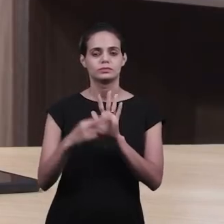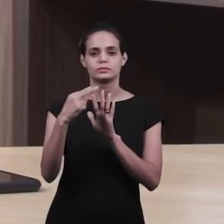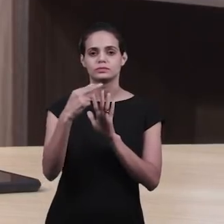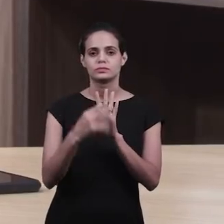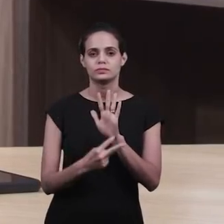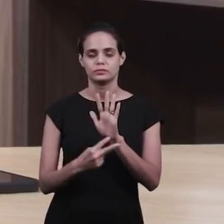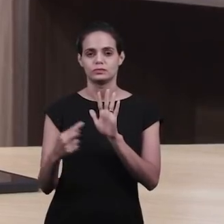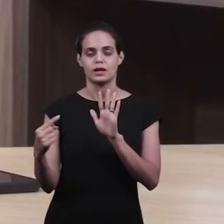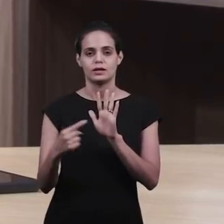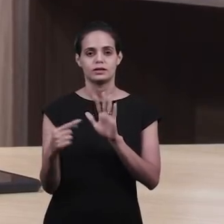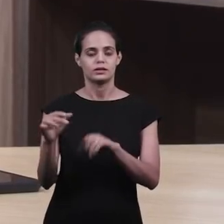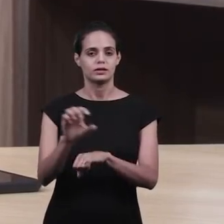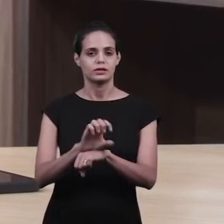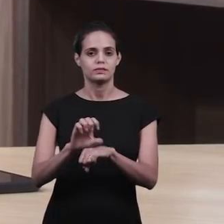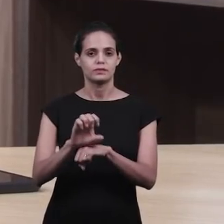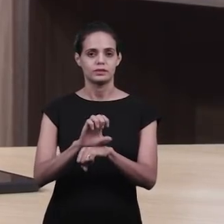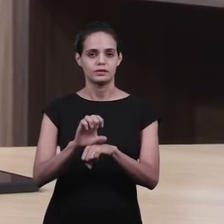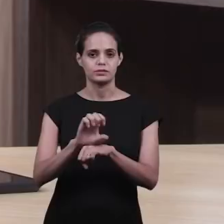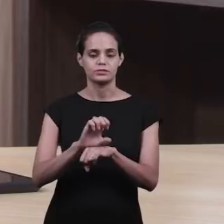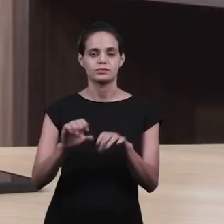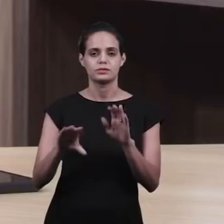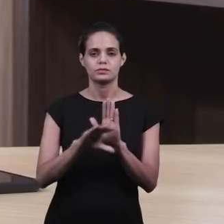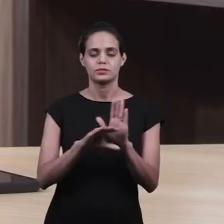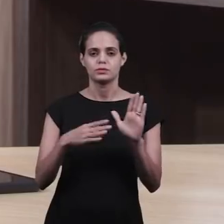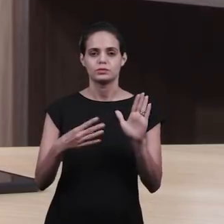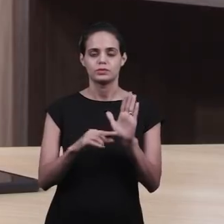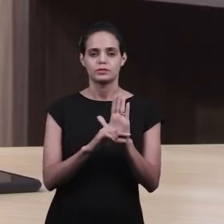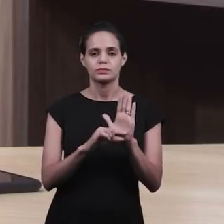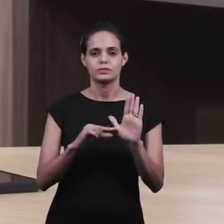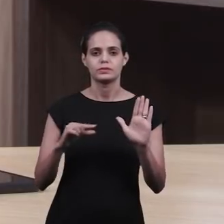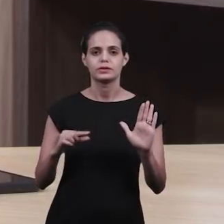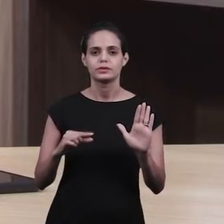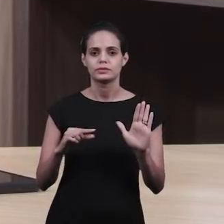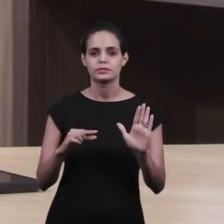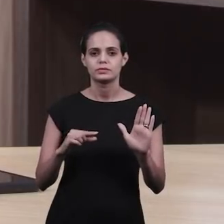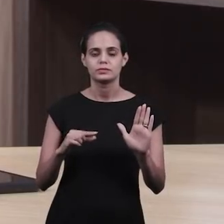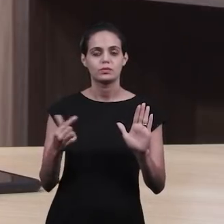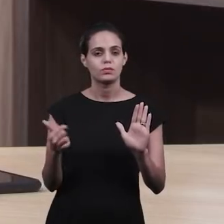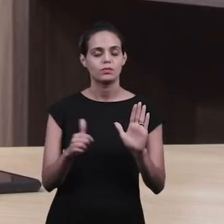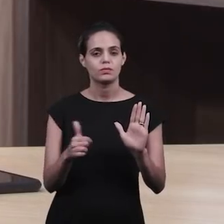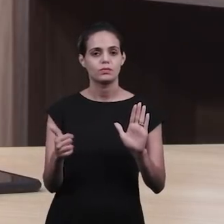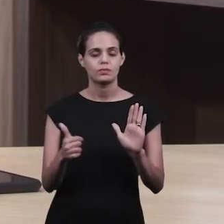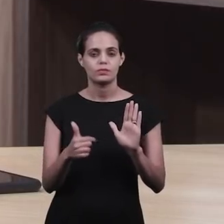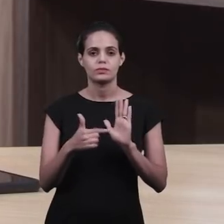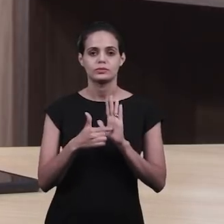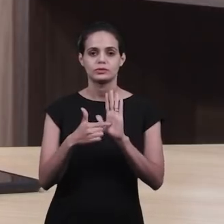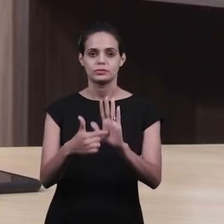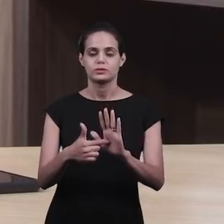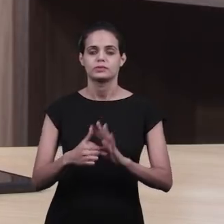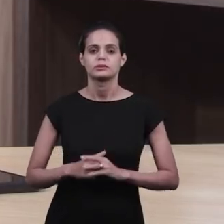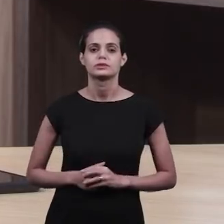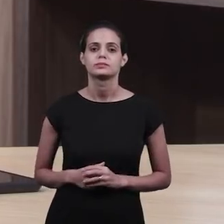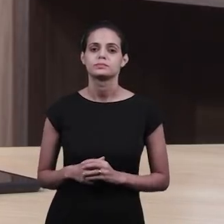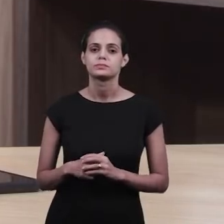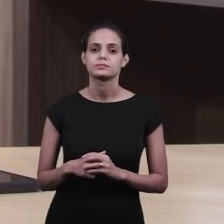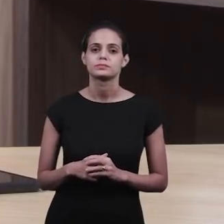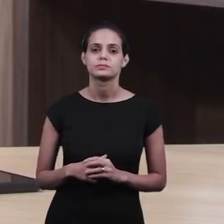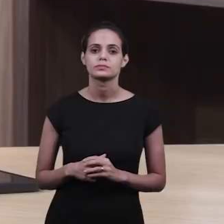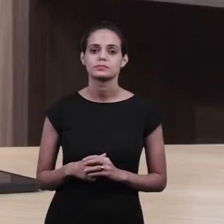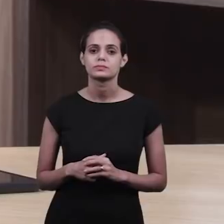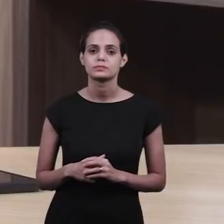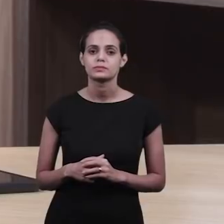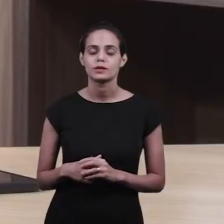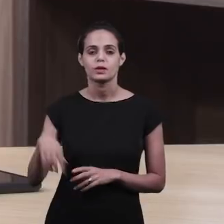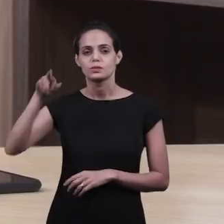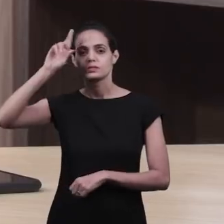na carta aos Efésios, no capítulo 4, e o verso é o verso de número 11, e que diz assim: E ele mesmo